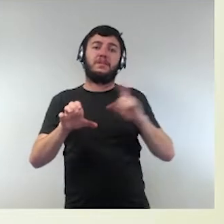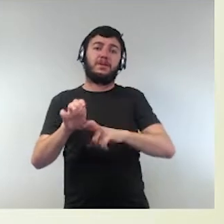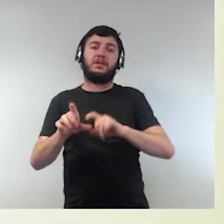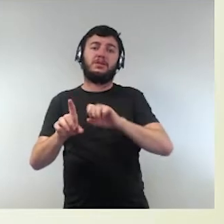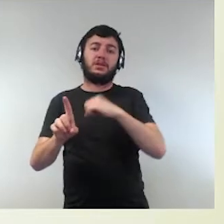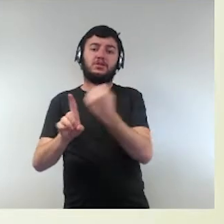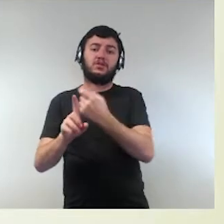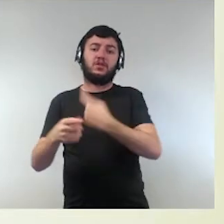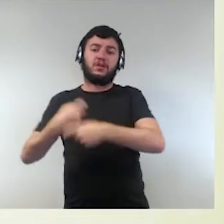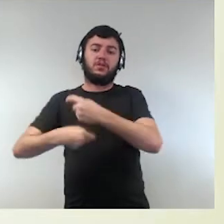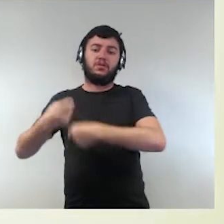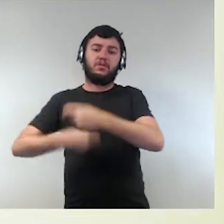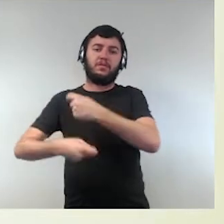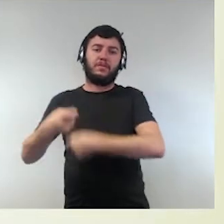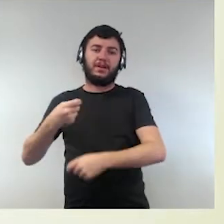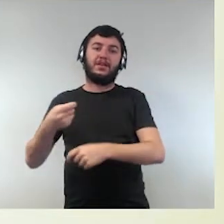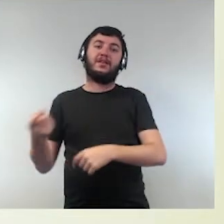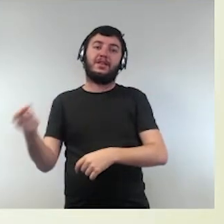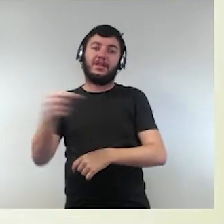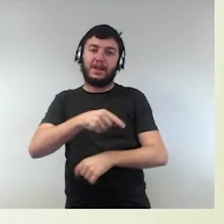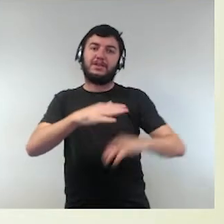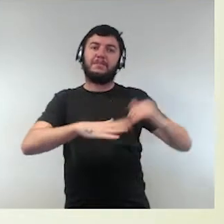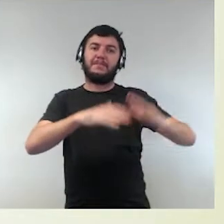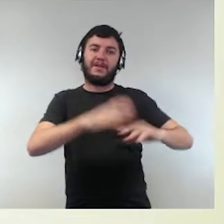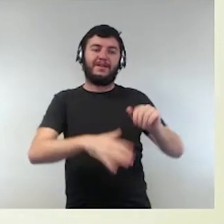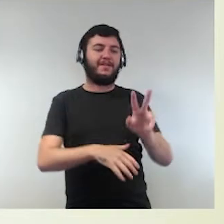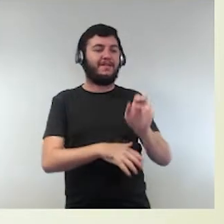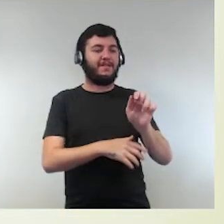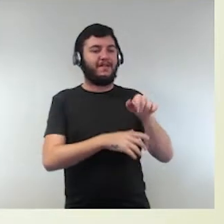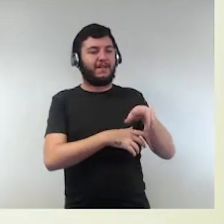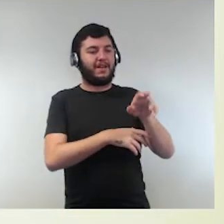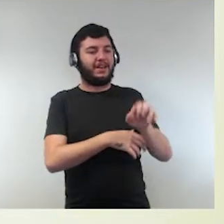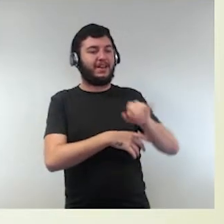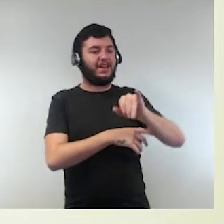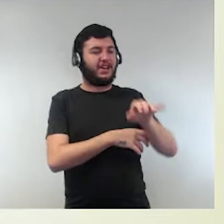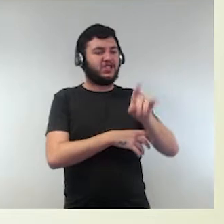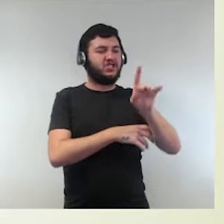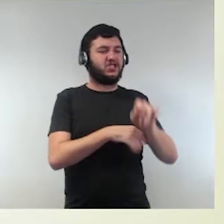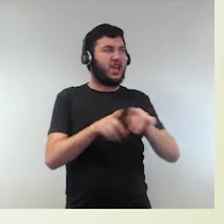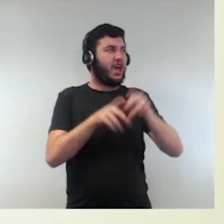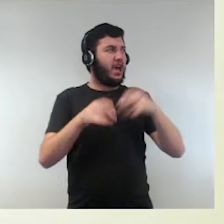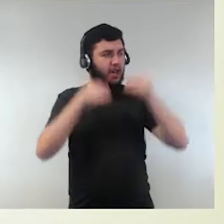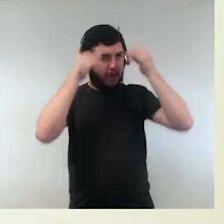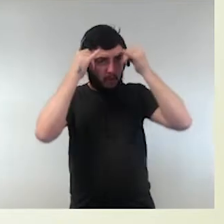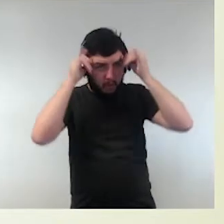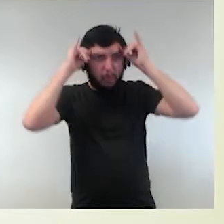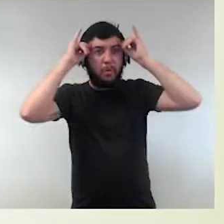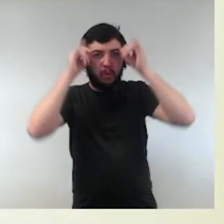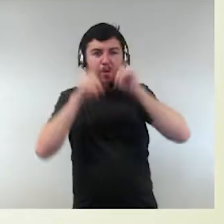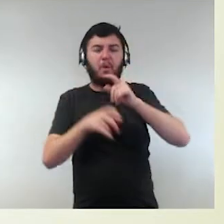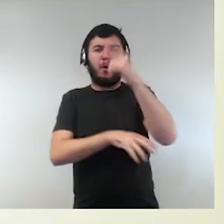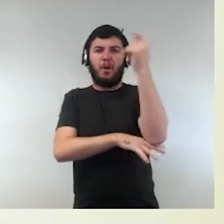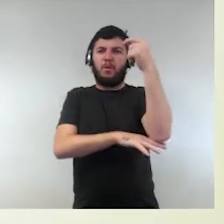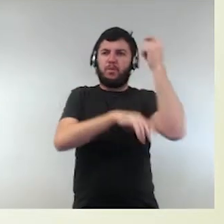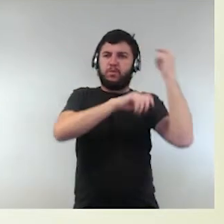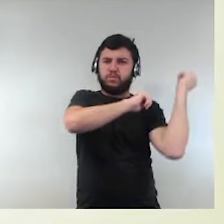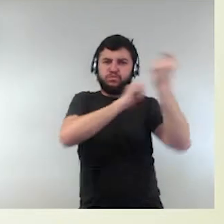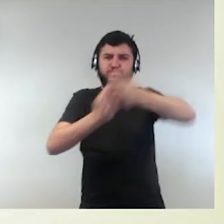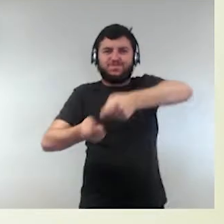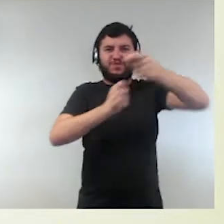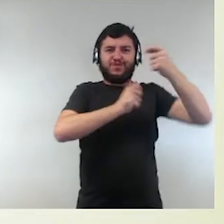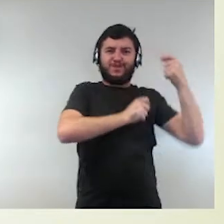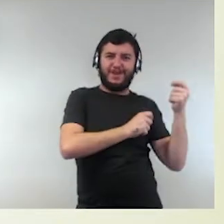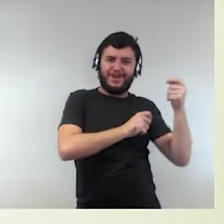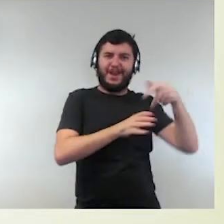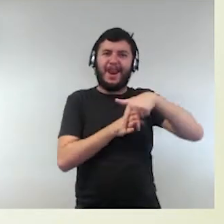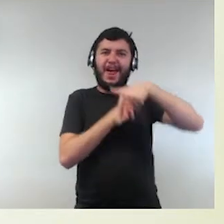socioeconomicamente, da vaquejada. Esses números, ele é pequeno quando você leva em consideração os dias de eventos.